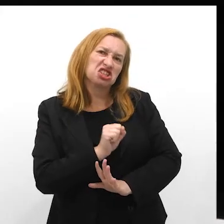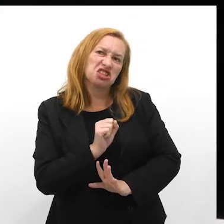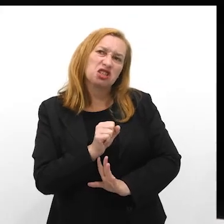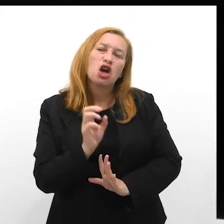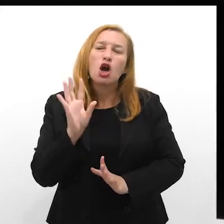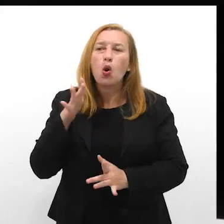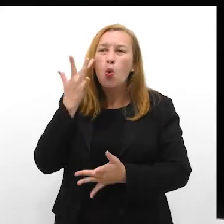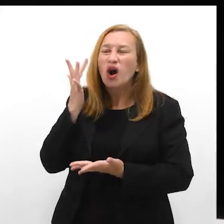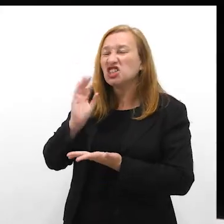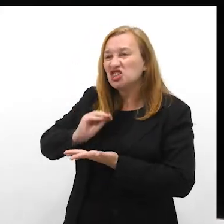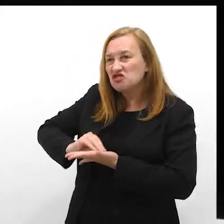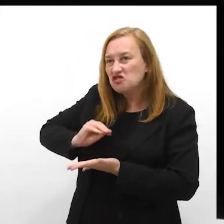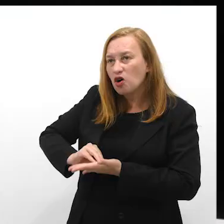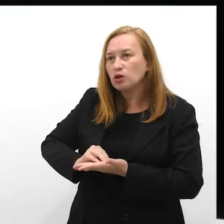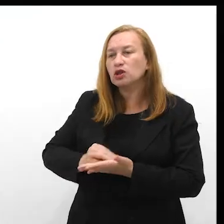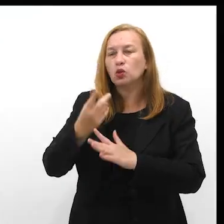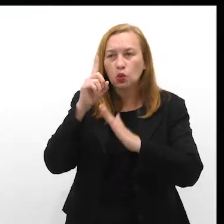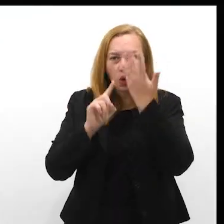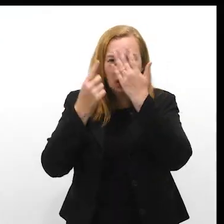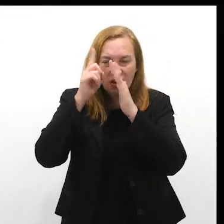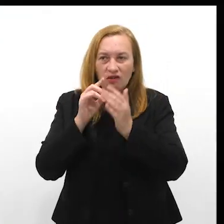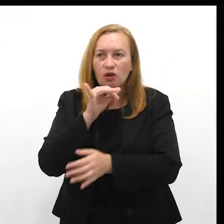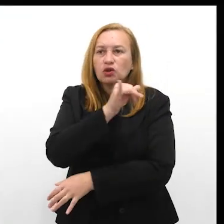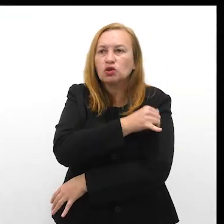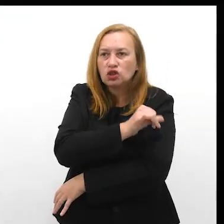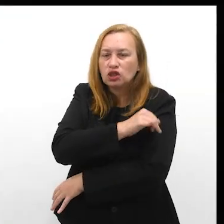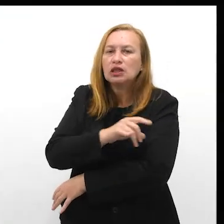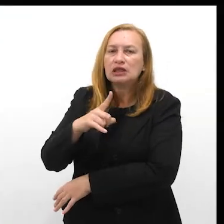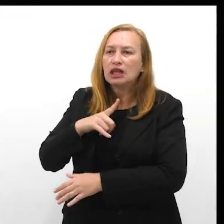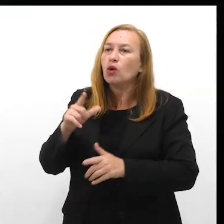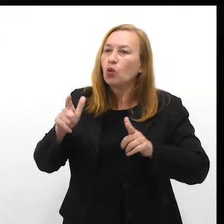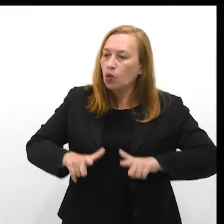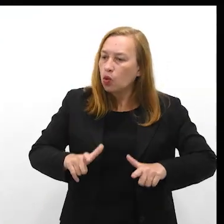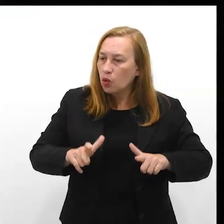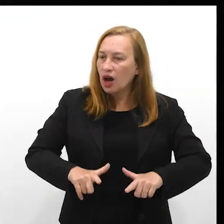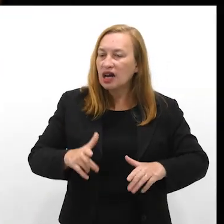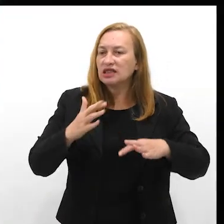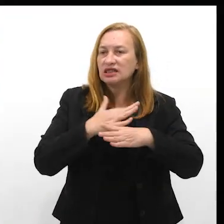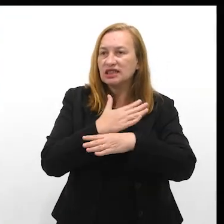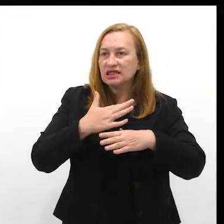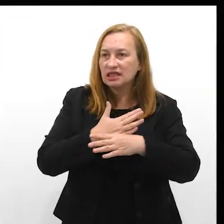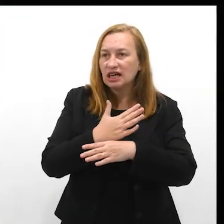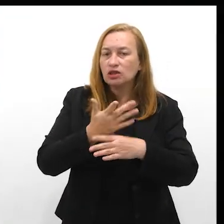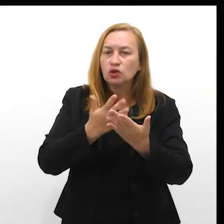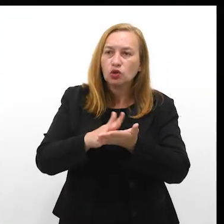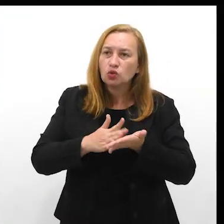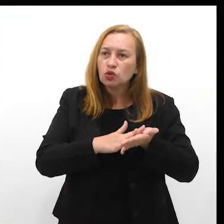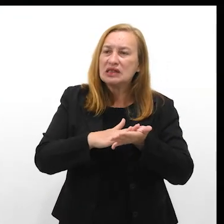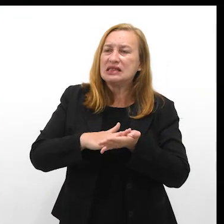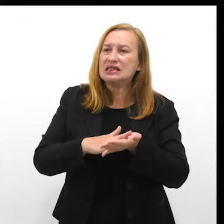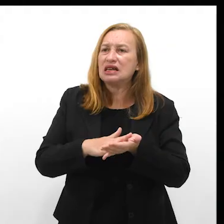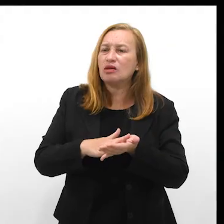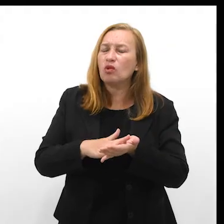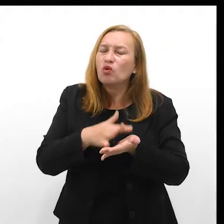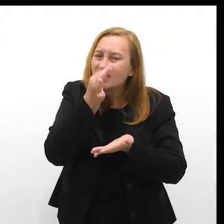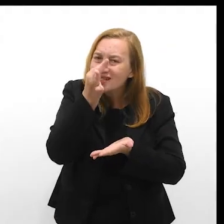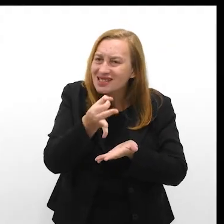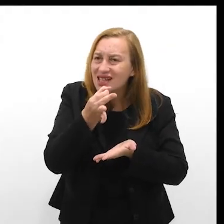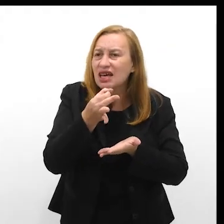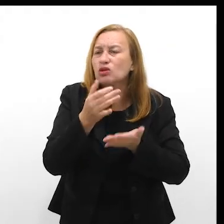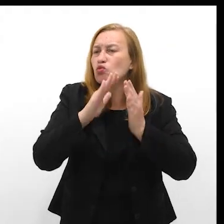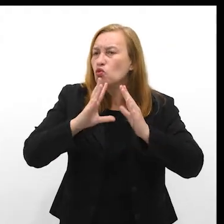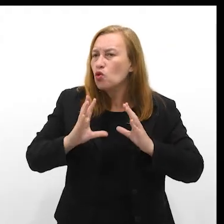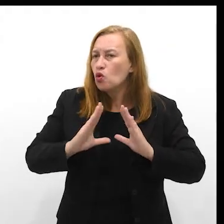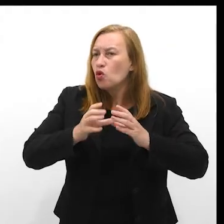mantém algum. Sim. Eu acho que falta no Carnaval do Rio de Janeiro, tendo o espaço que nós temos, que é a cidade do samba, uma